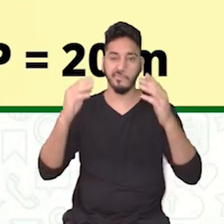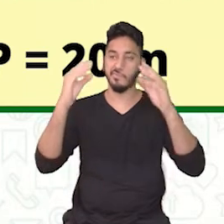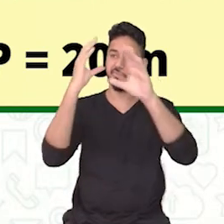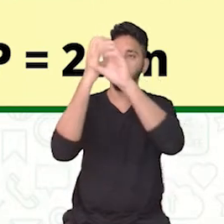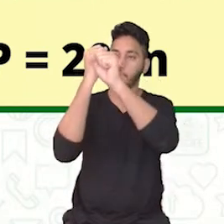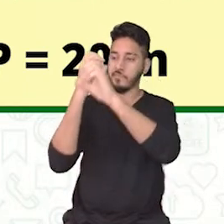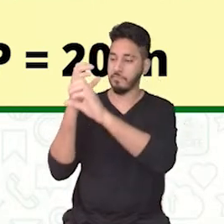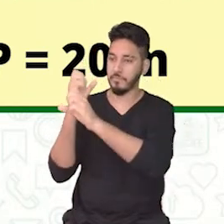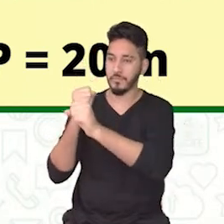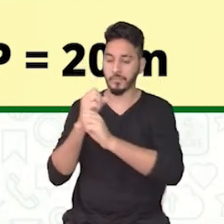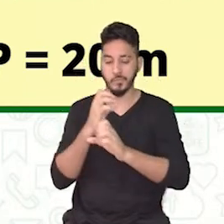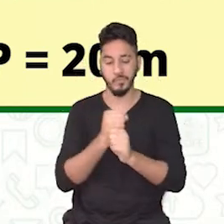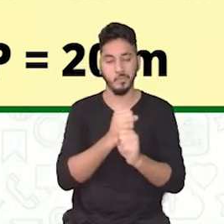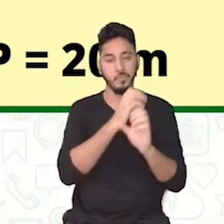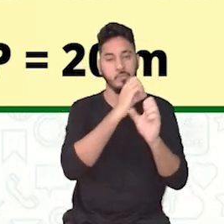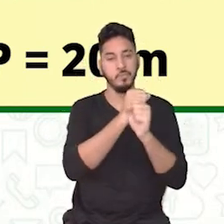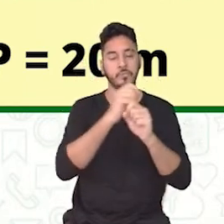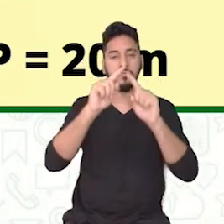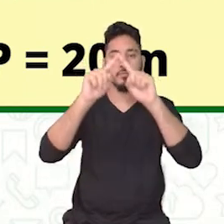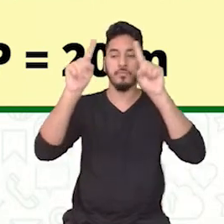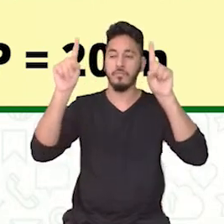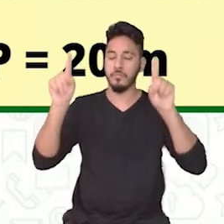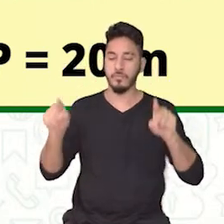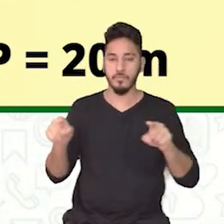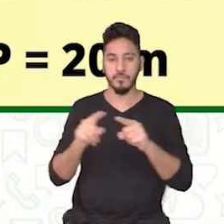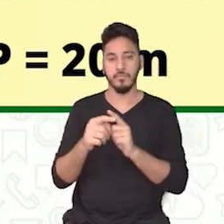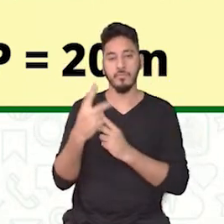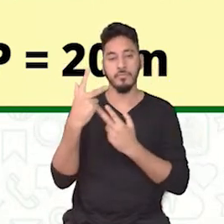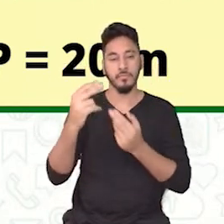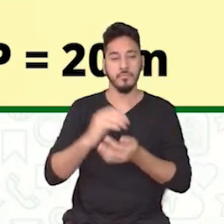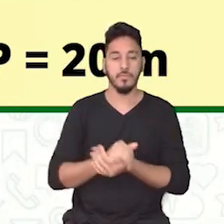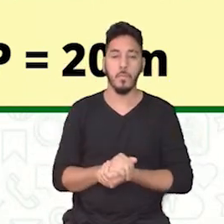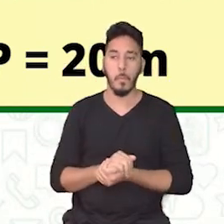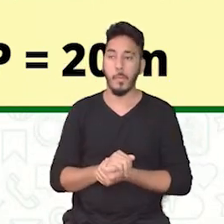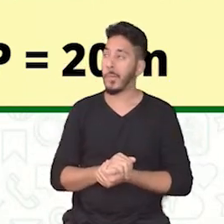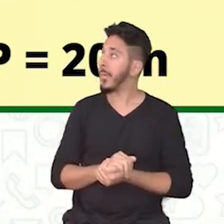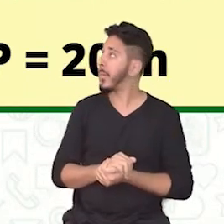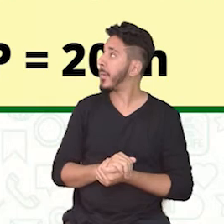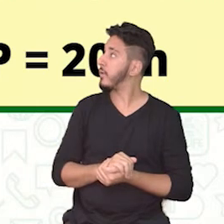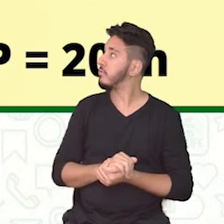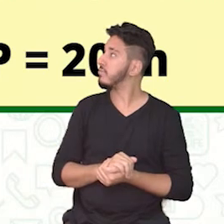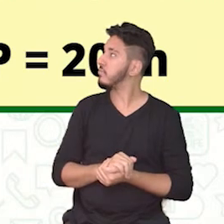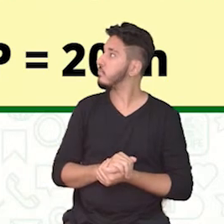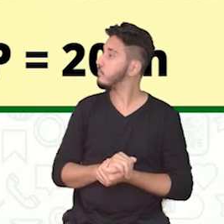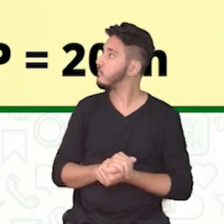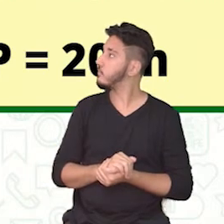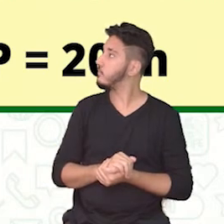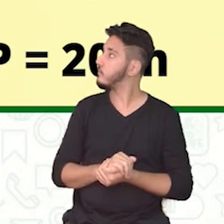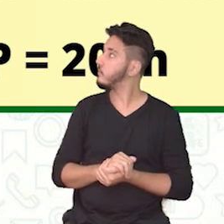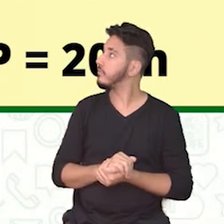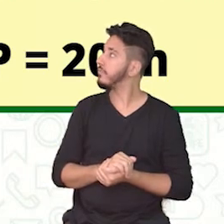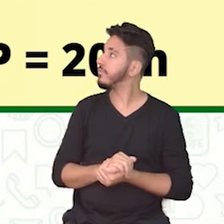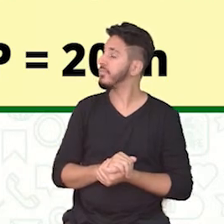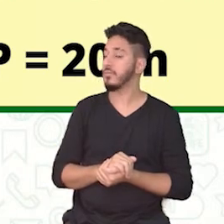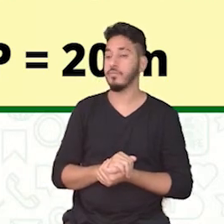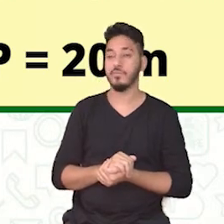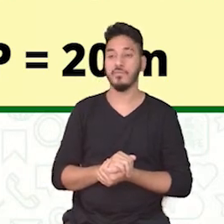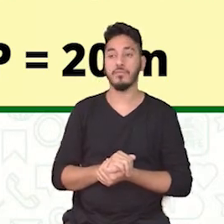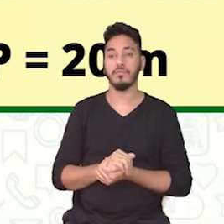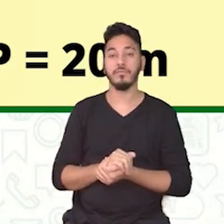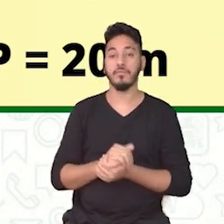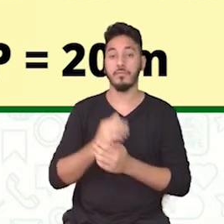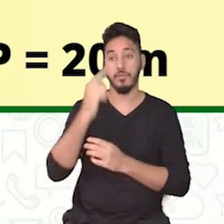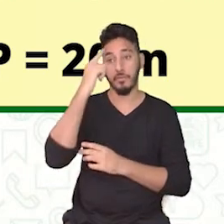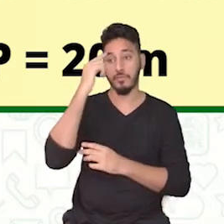total dos lados é exatamente o perímetro. Ficou bem em cima ali a cabeça